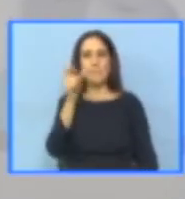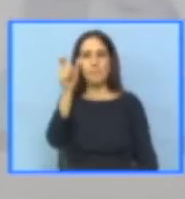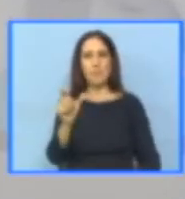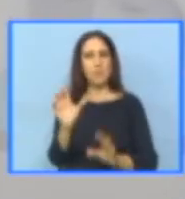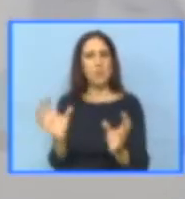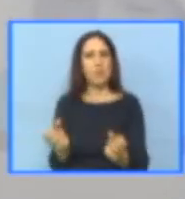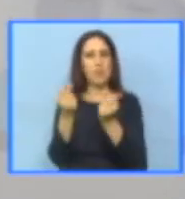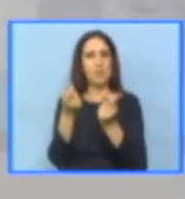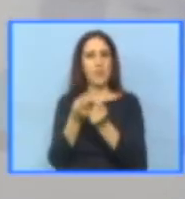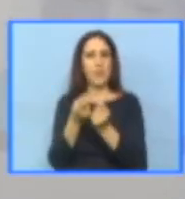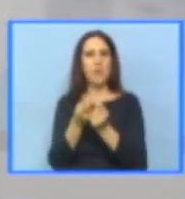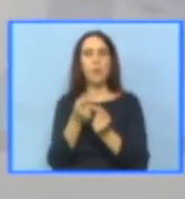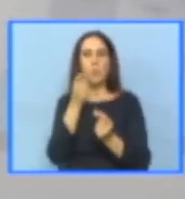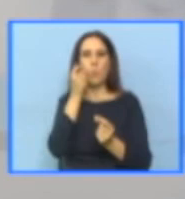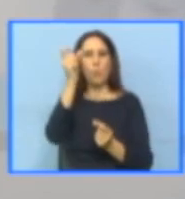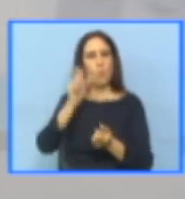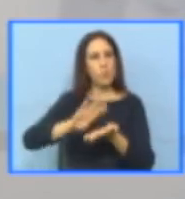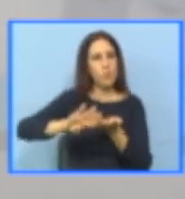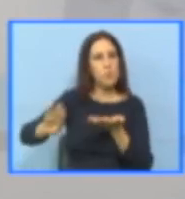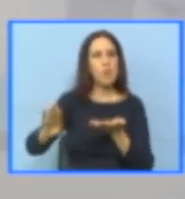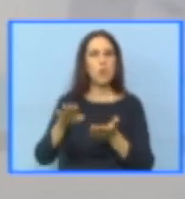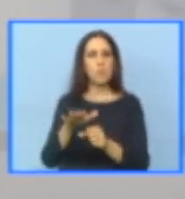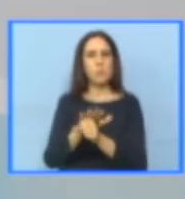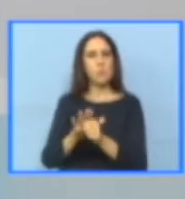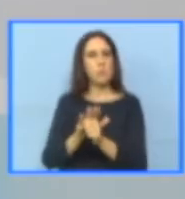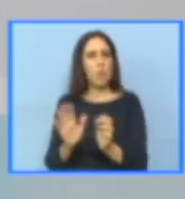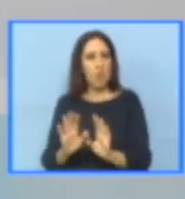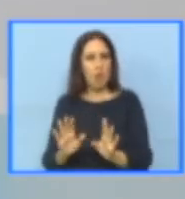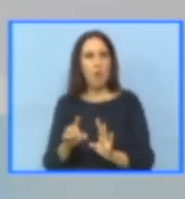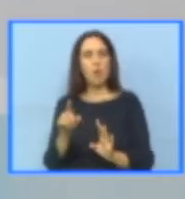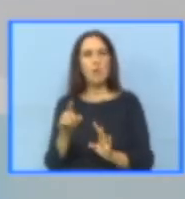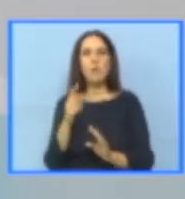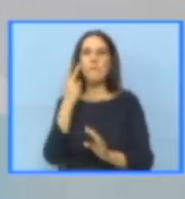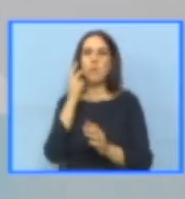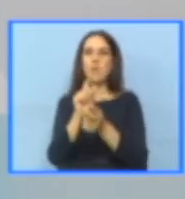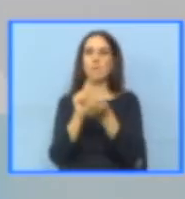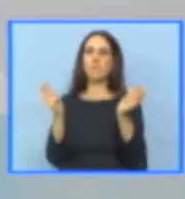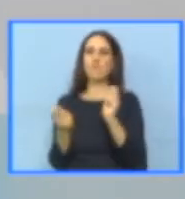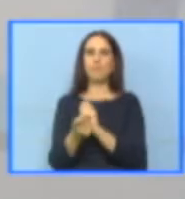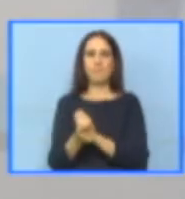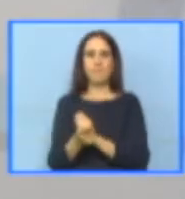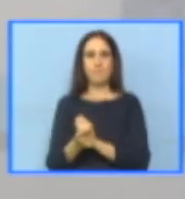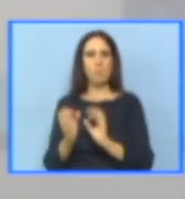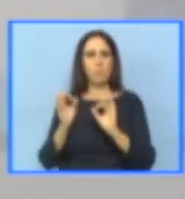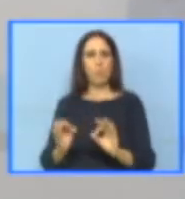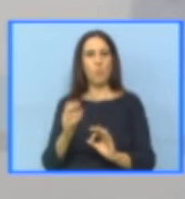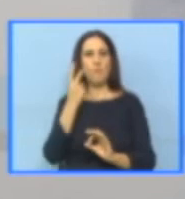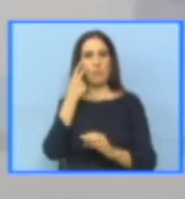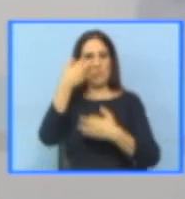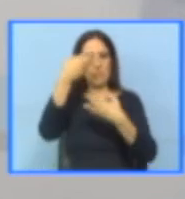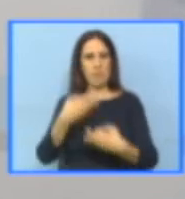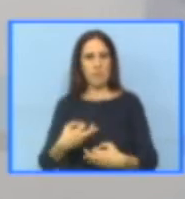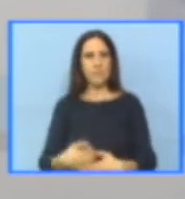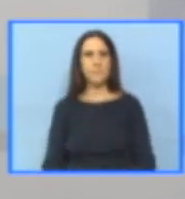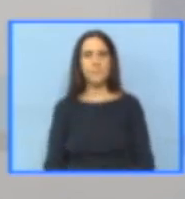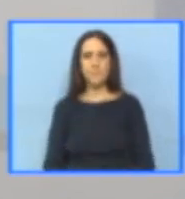próximo e o homem em exclusão da sua situação e recuperá-lo para a vida e para a vida em dignidade. E, sobretudo,